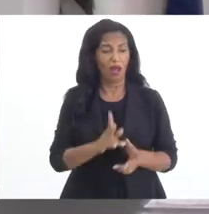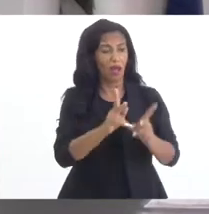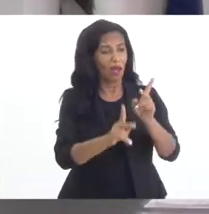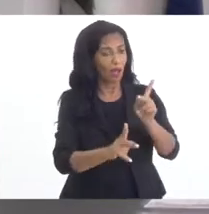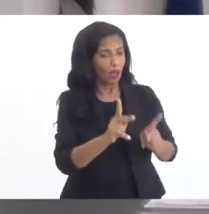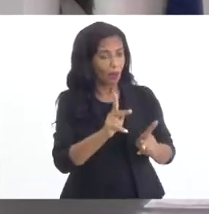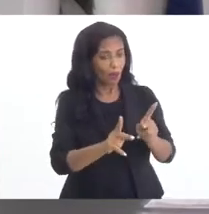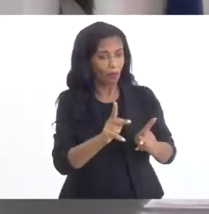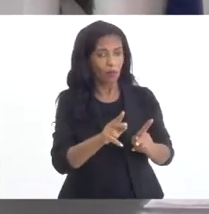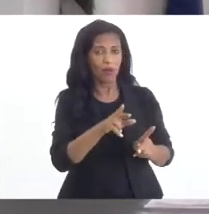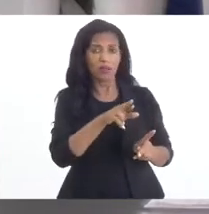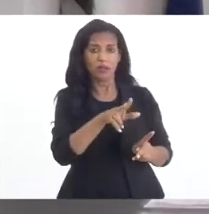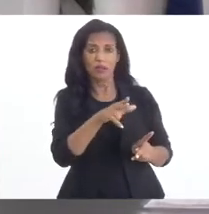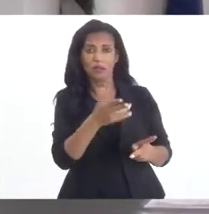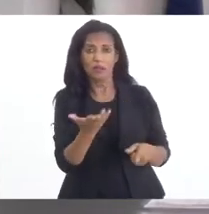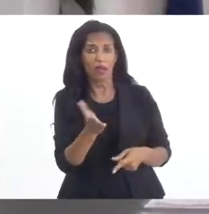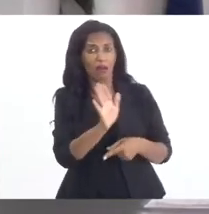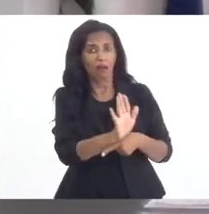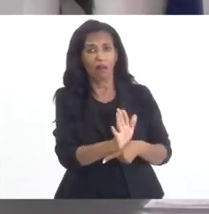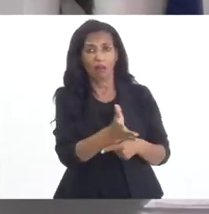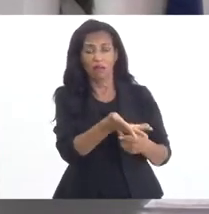população não é atendida.